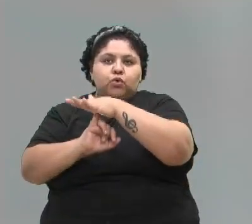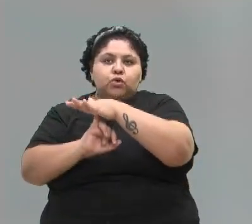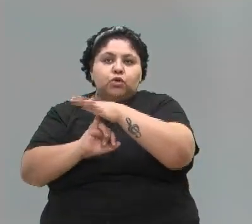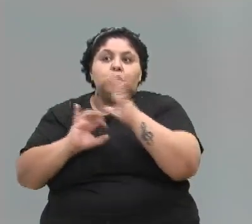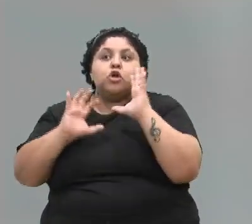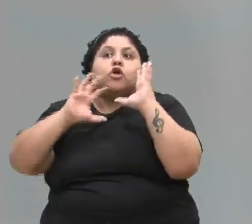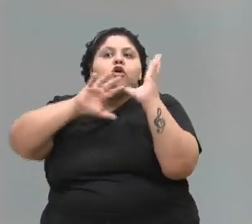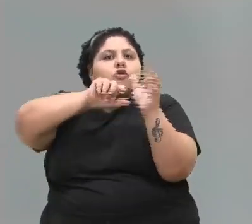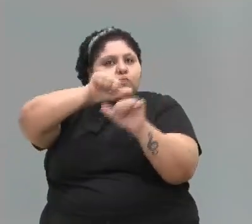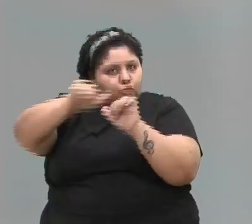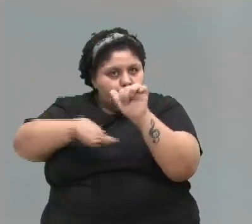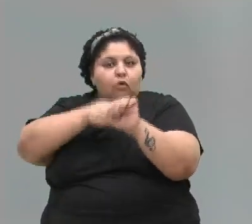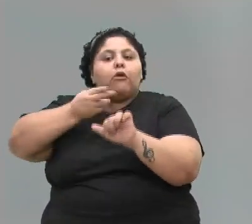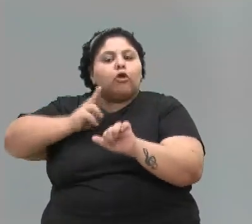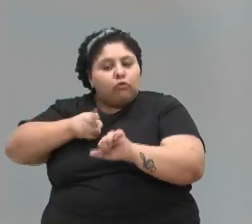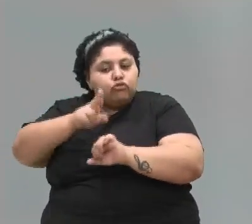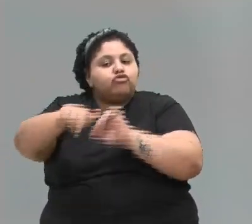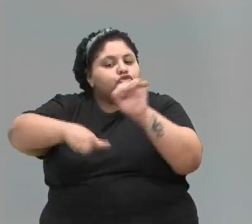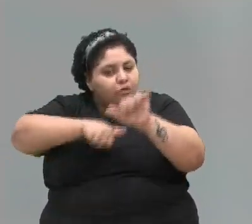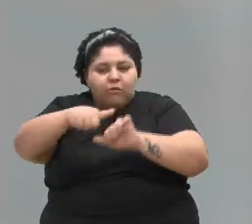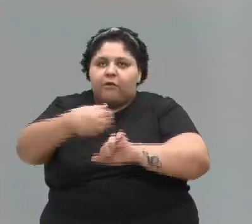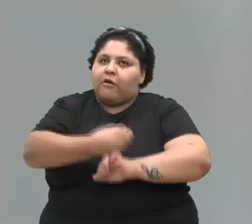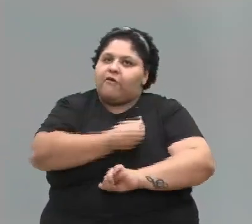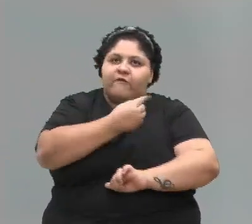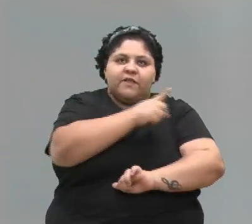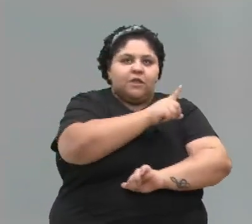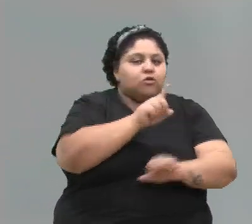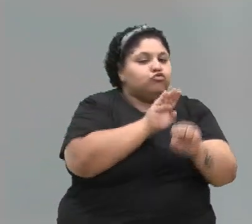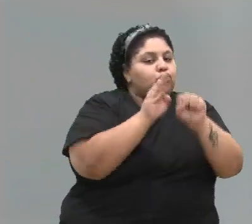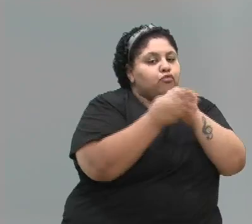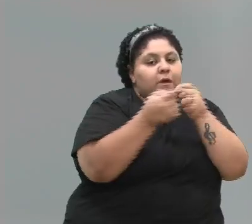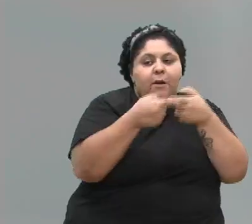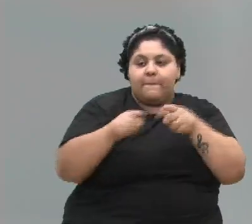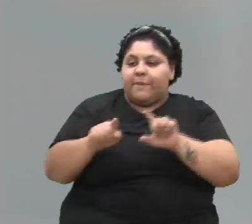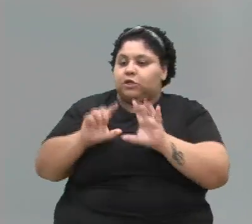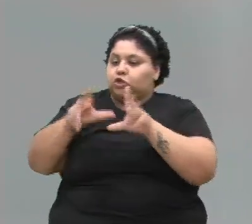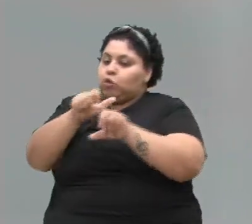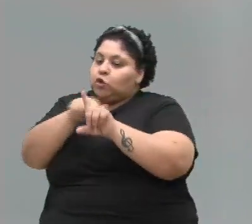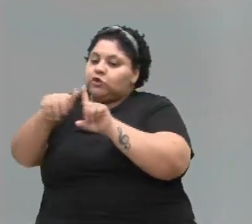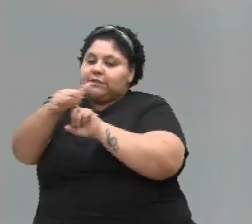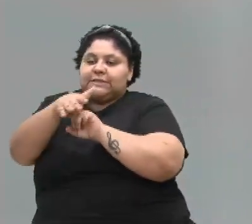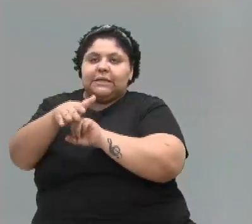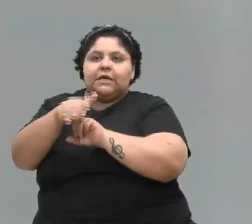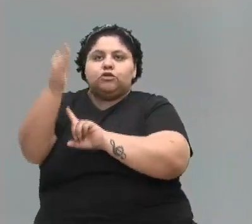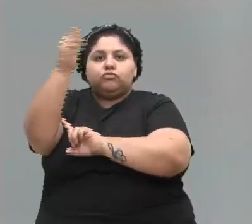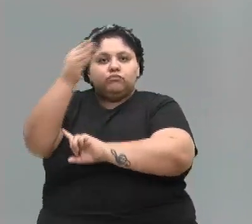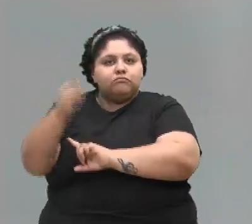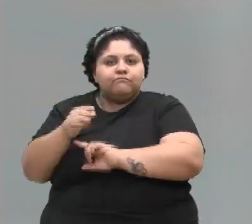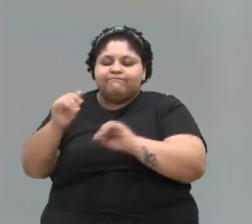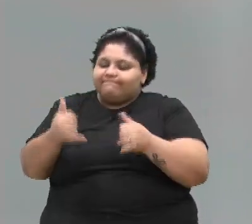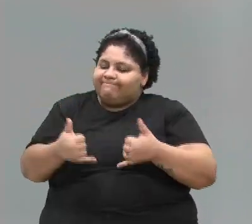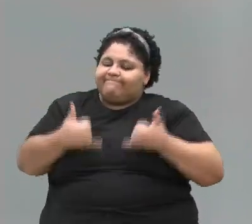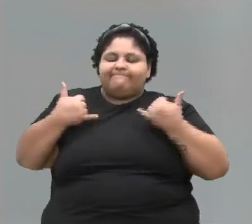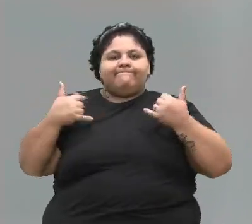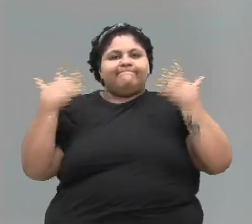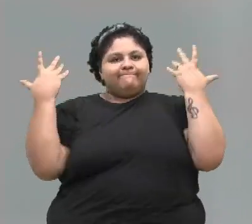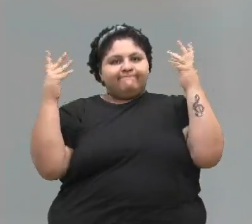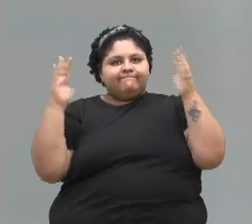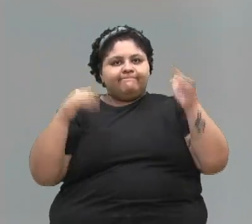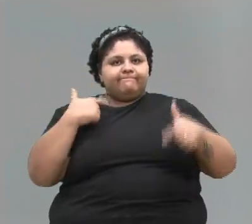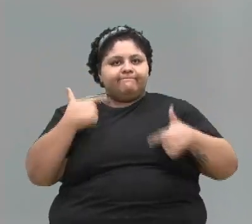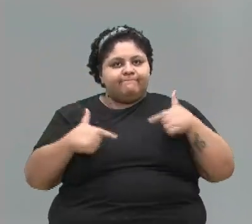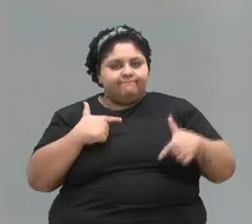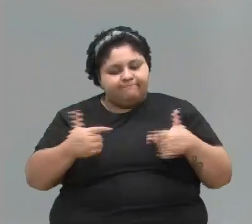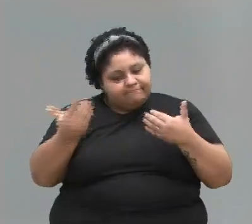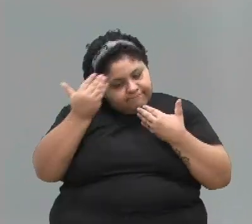o quanto vai continuar mudando a vida não só do Fátima, mas de toda a sociedade caxiense do Brasil, nos enche de orgulho. Parabéns pelo seu trabalho,